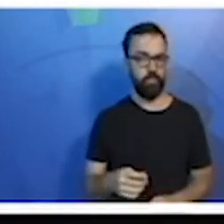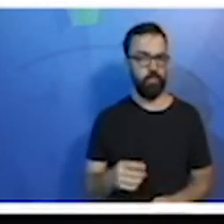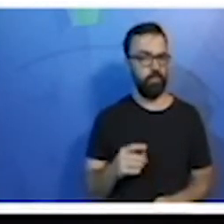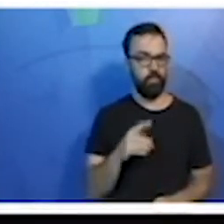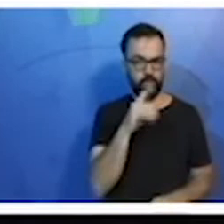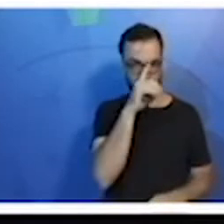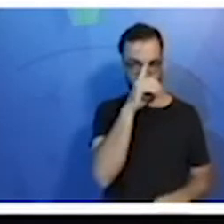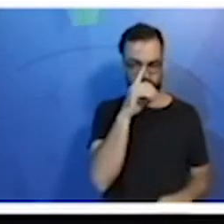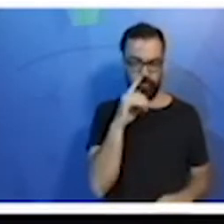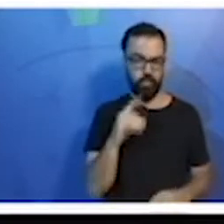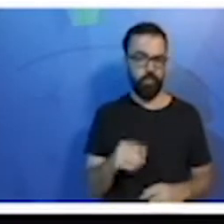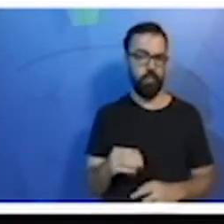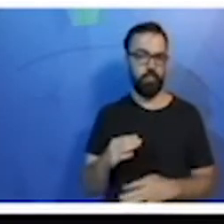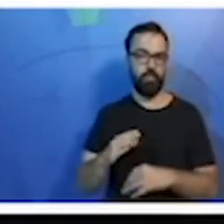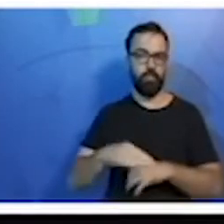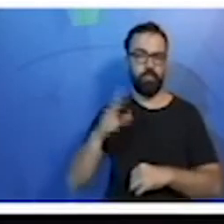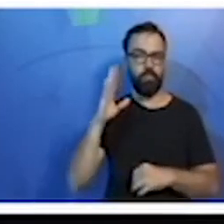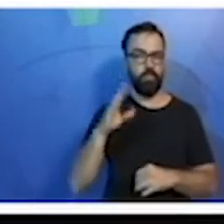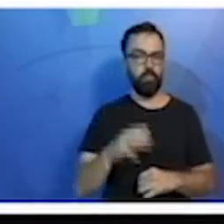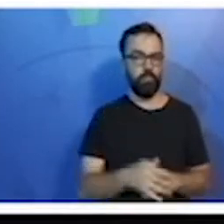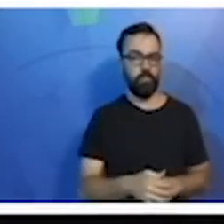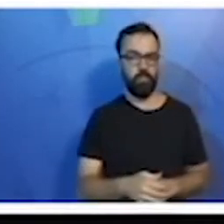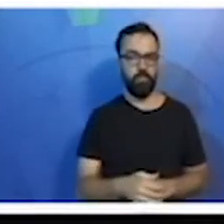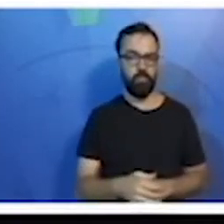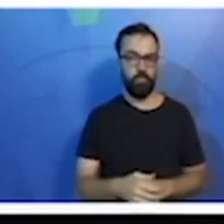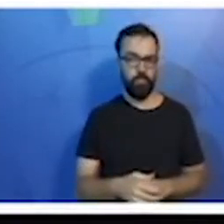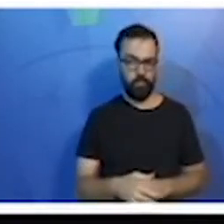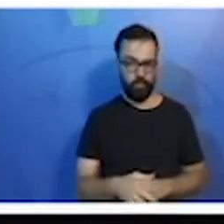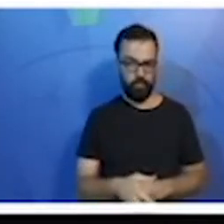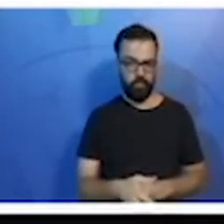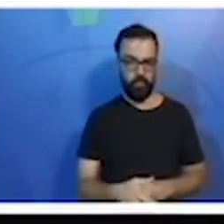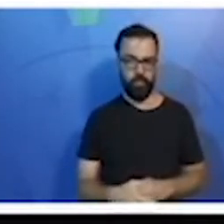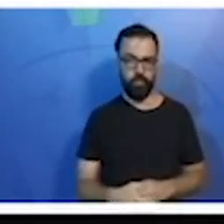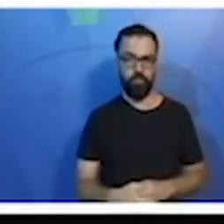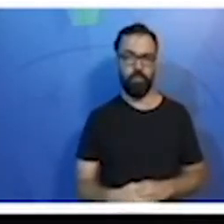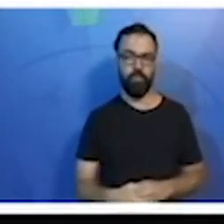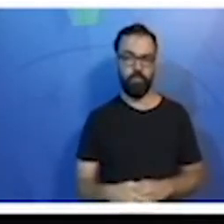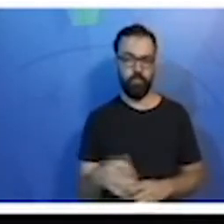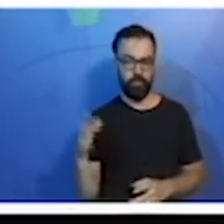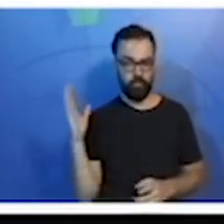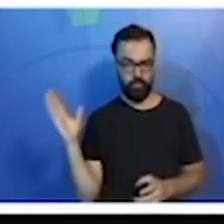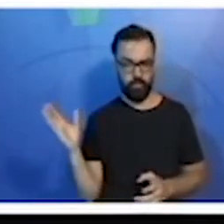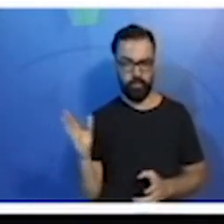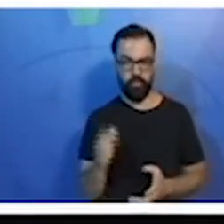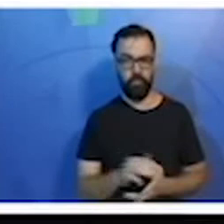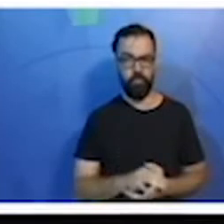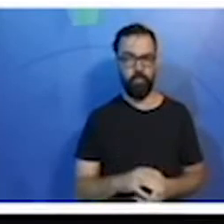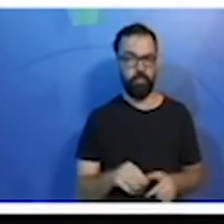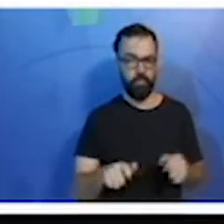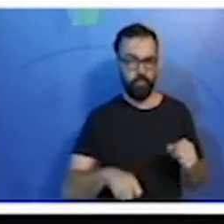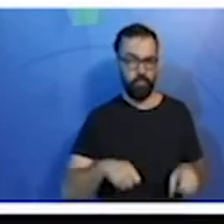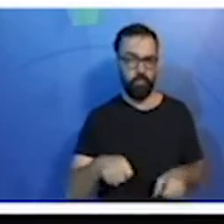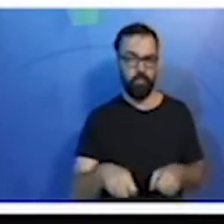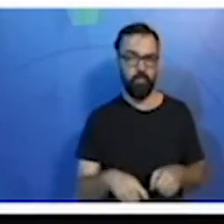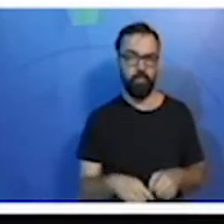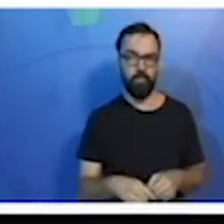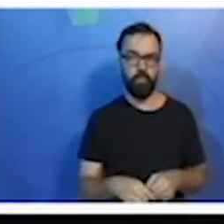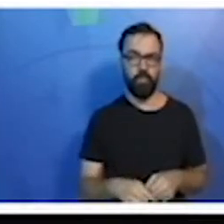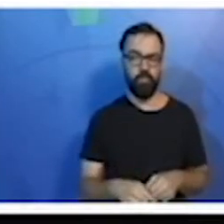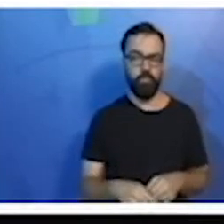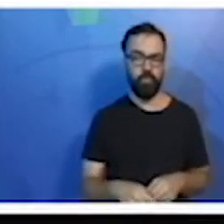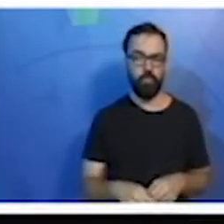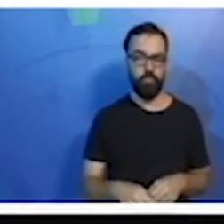então por isso que é o BMX né o base motocross extreme é a modalidade de moto de bicicleta aonde o